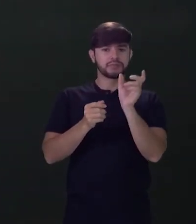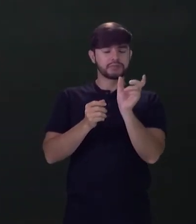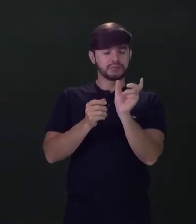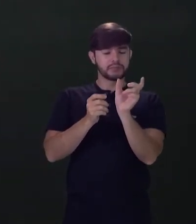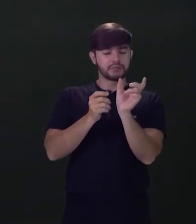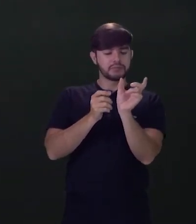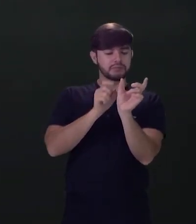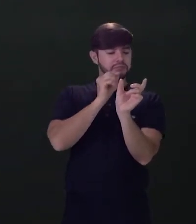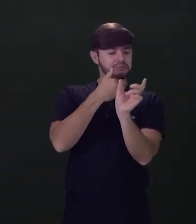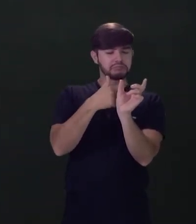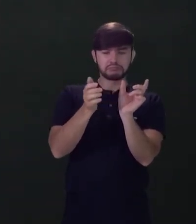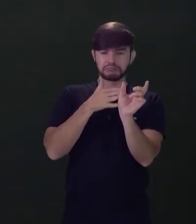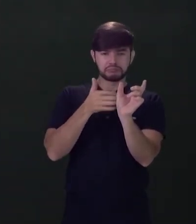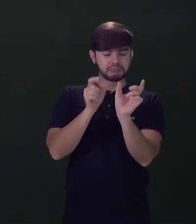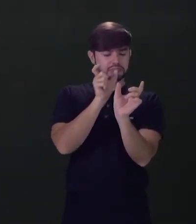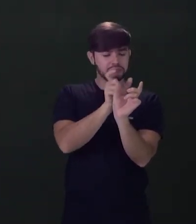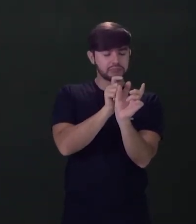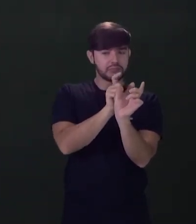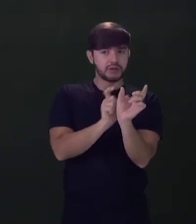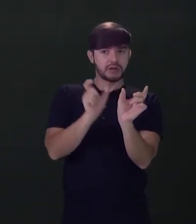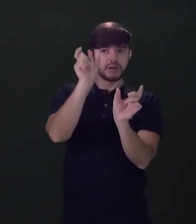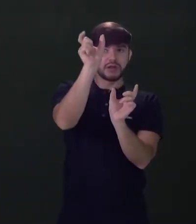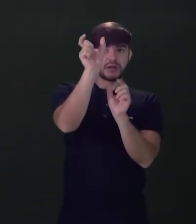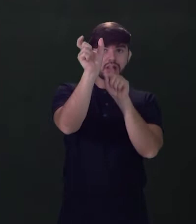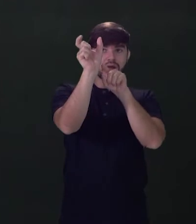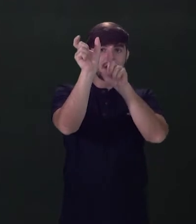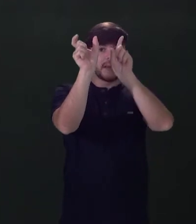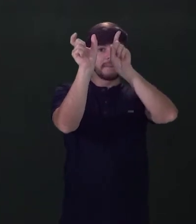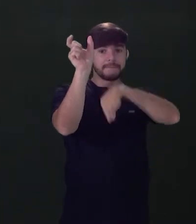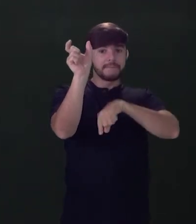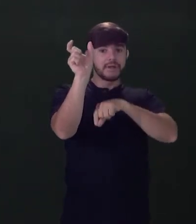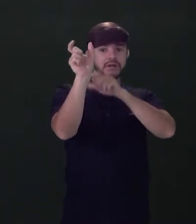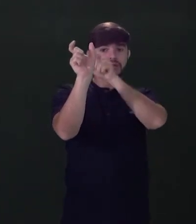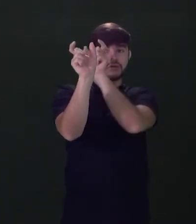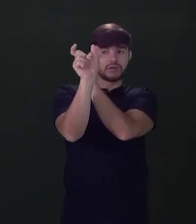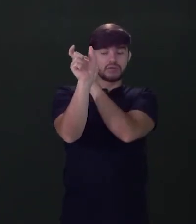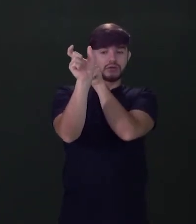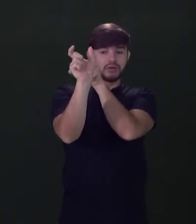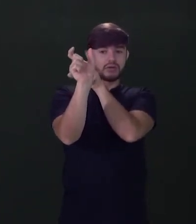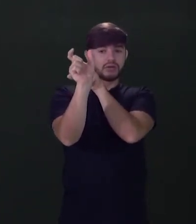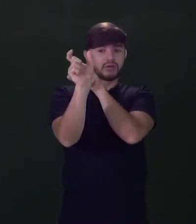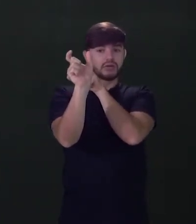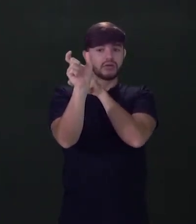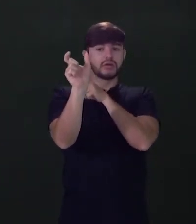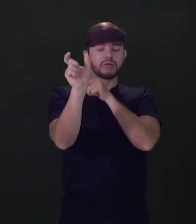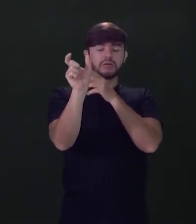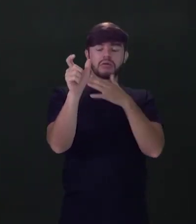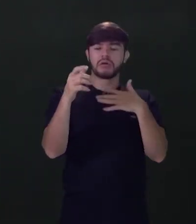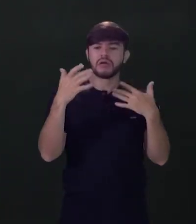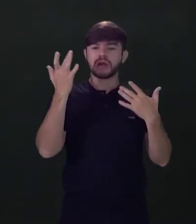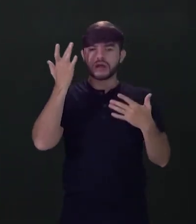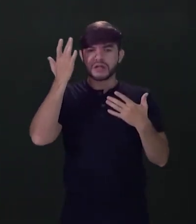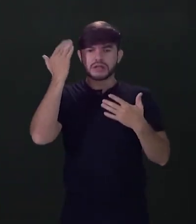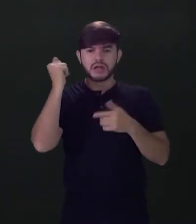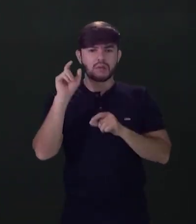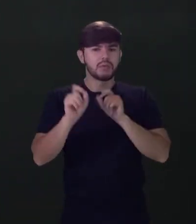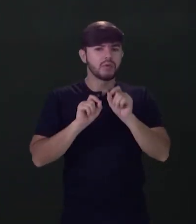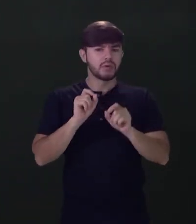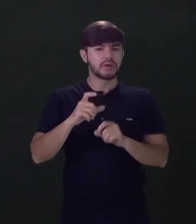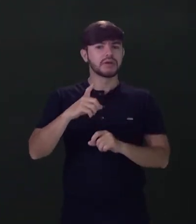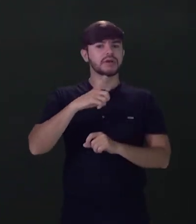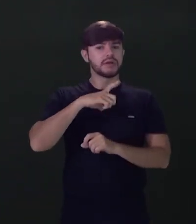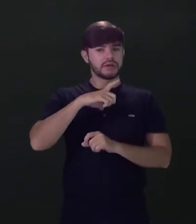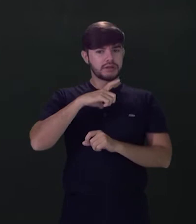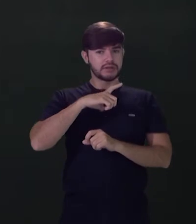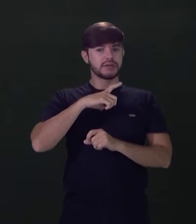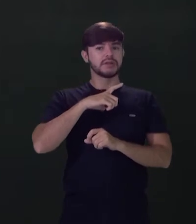n. Bem, se eu tenho aqui esse a sozinho, é porque, embora não apareça, saibamos que existe um